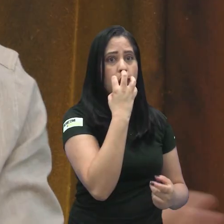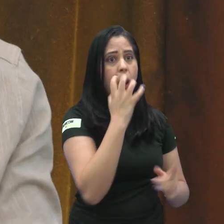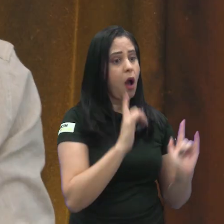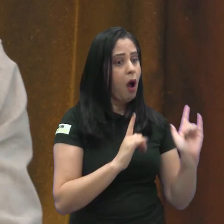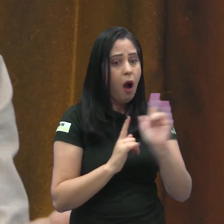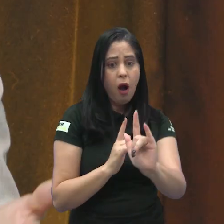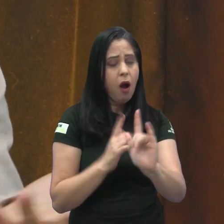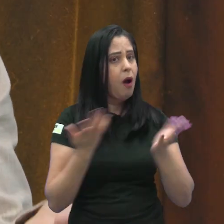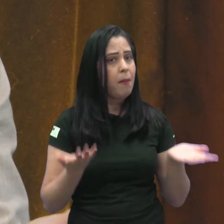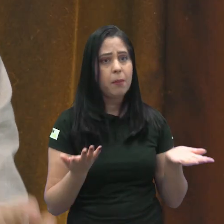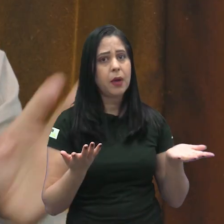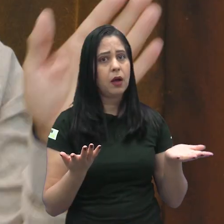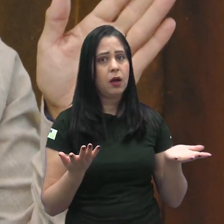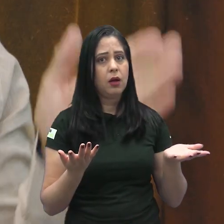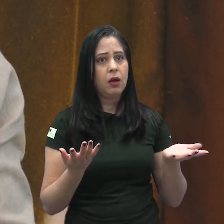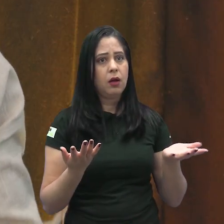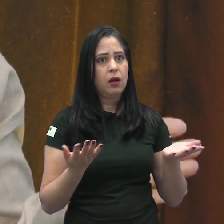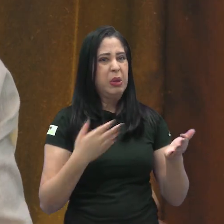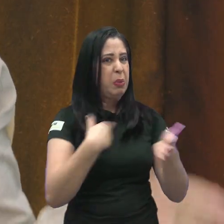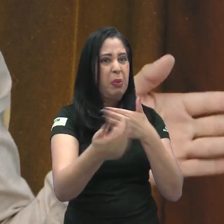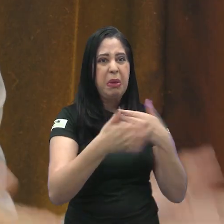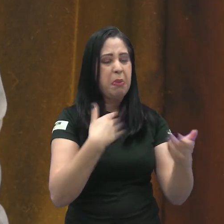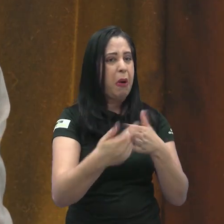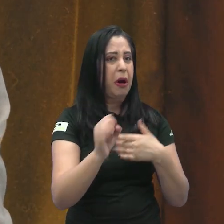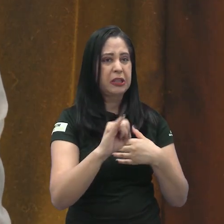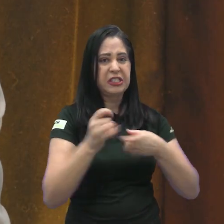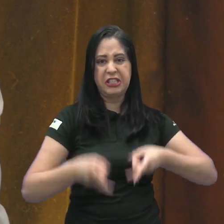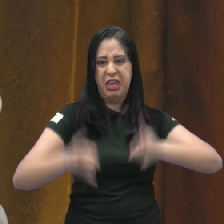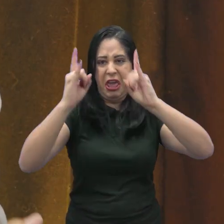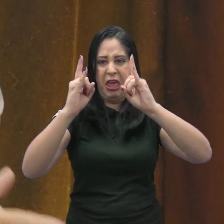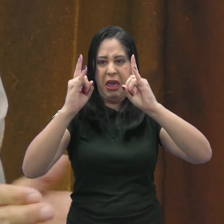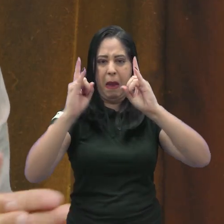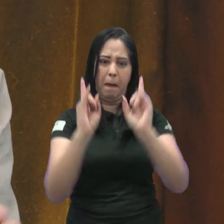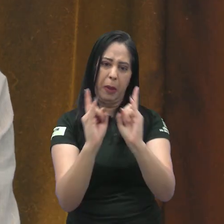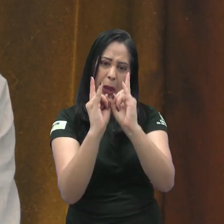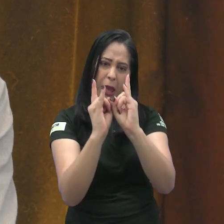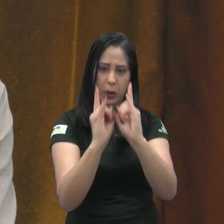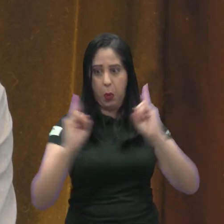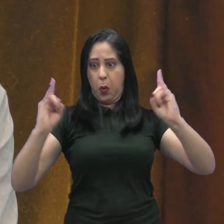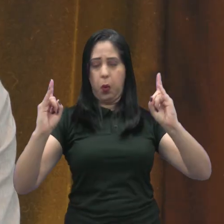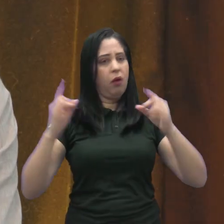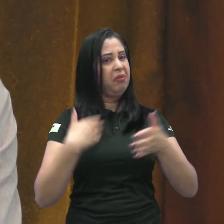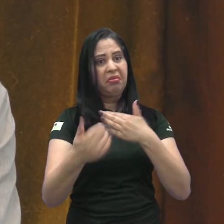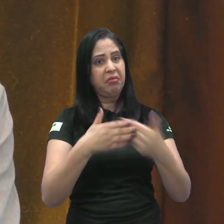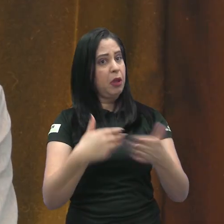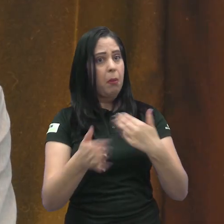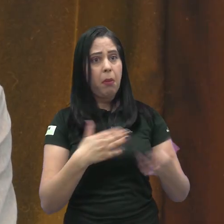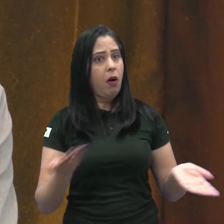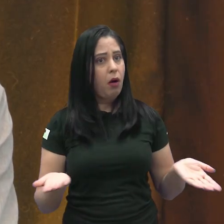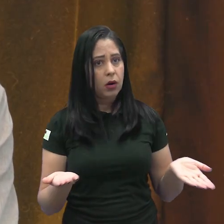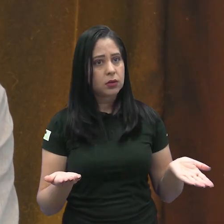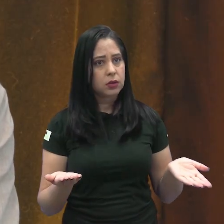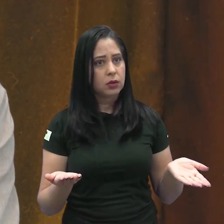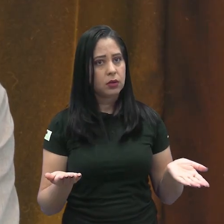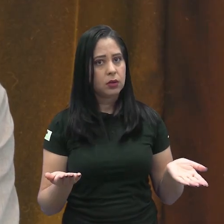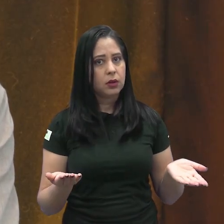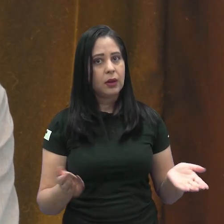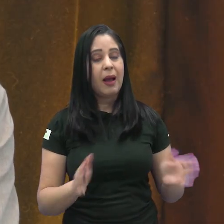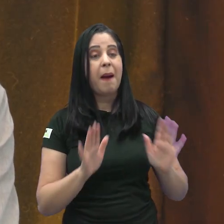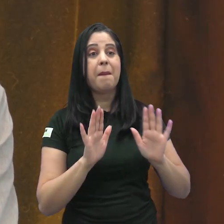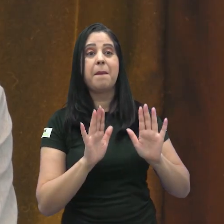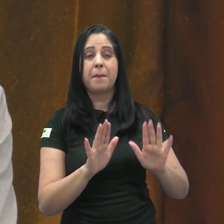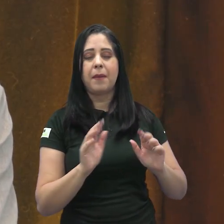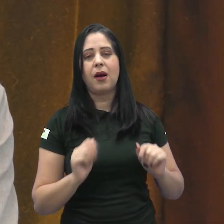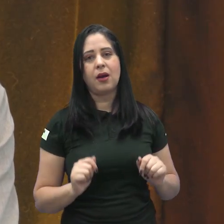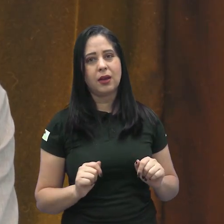não importa se é grande ou local, ele quer estar do lado do dono dele. Então, E eu vejo que